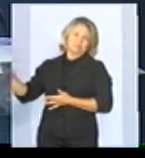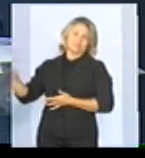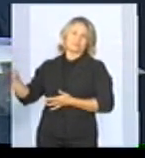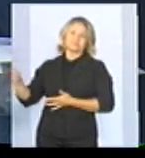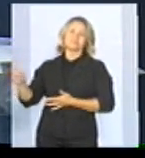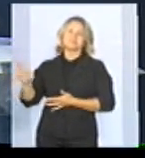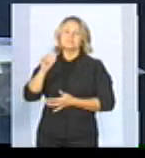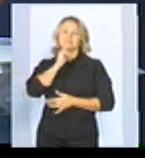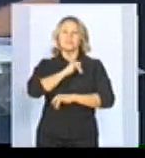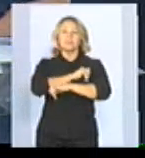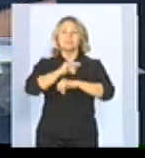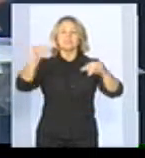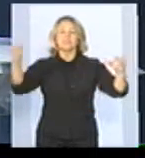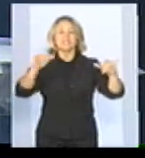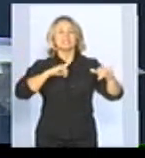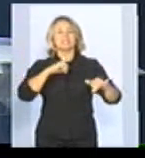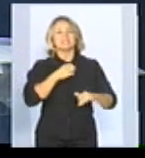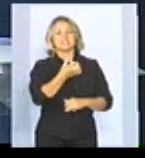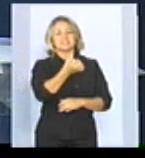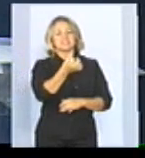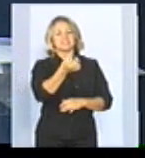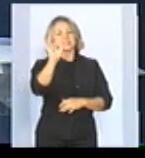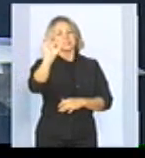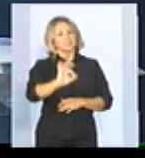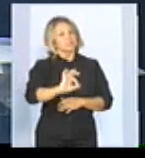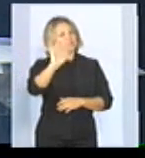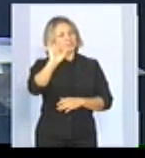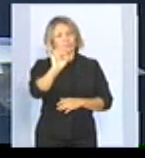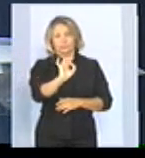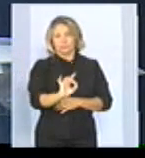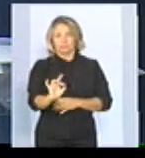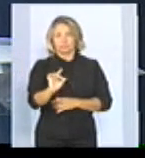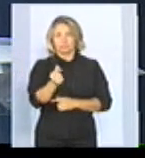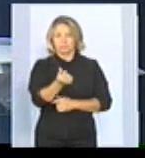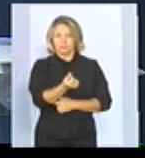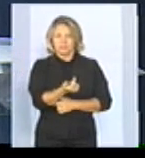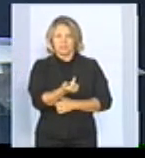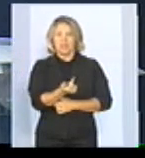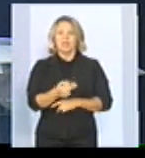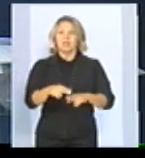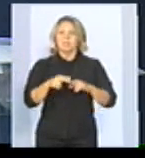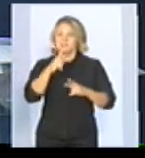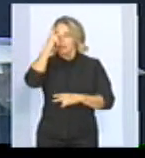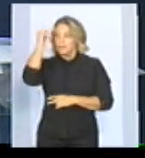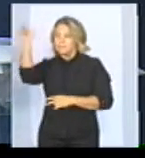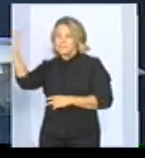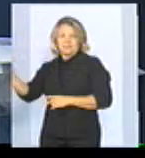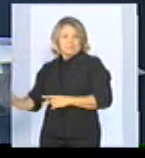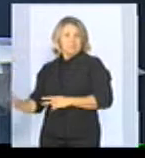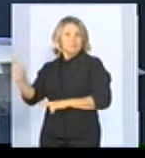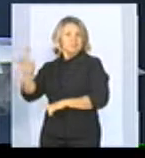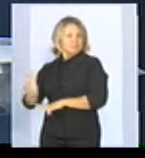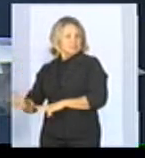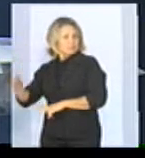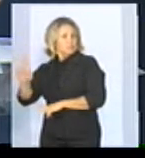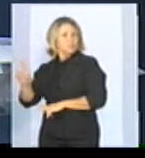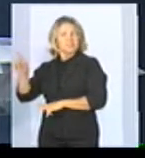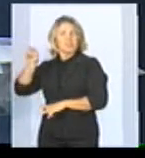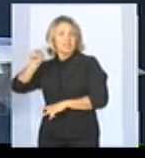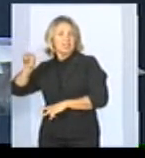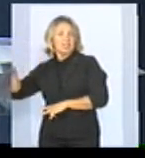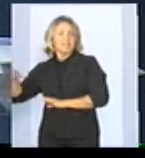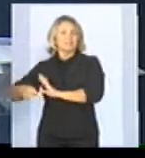publicitária representa 6% da receita então é mensalmente o cidadão que contribui e ele